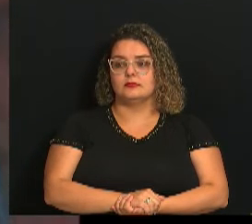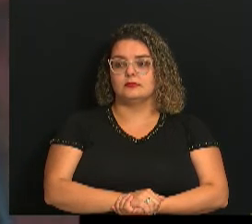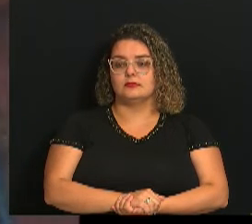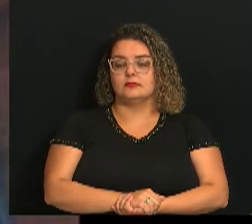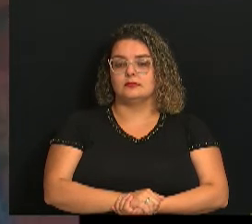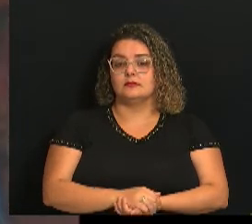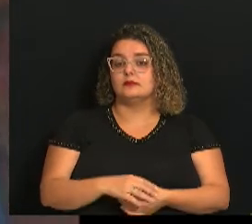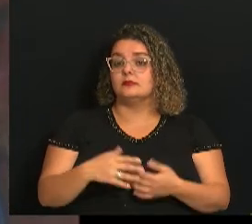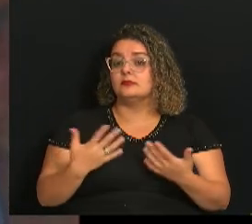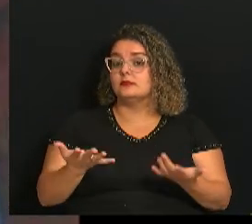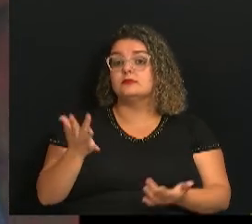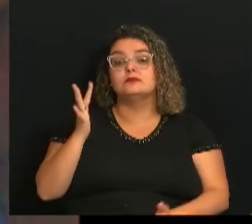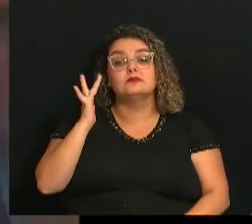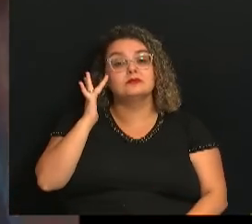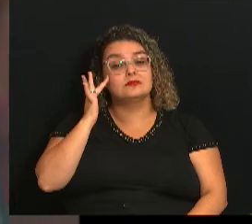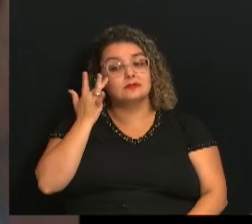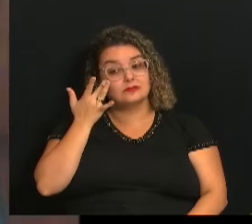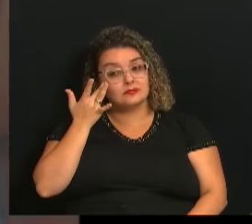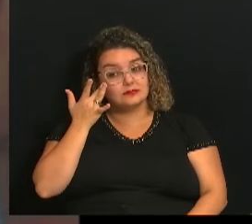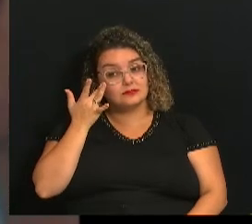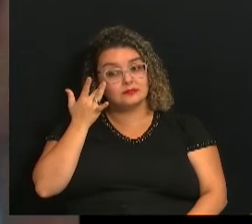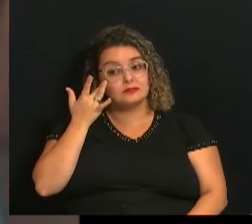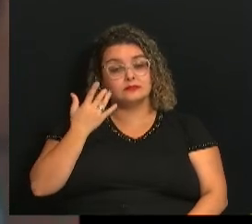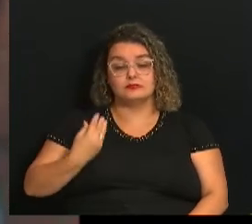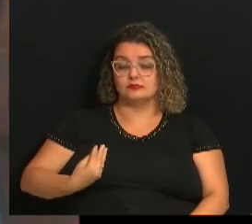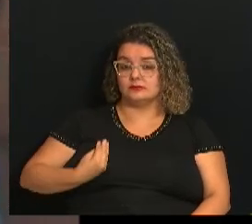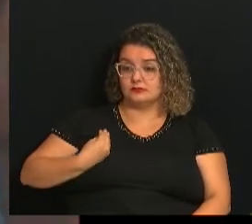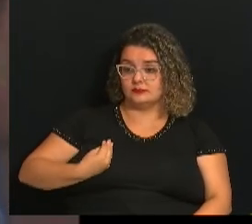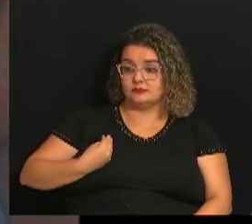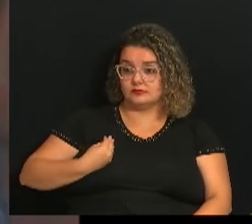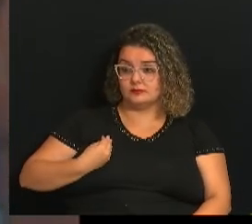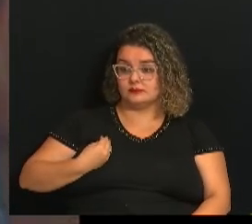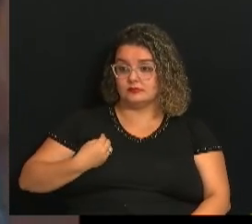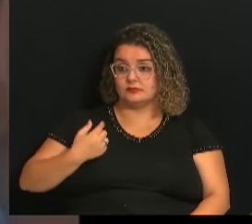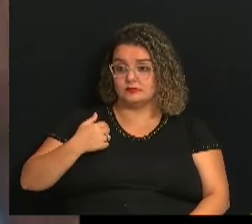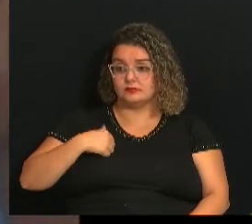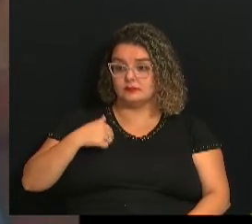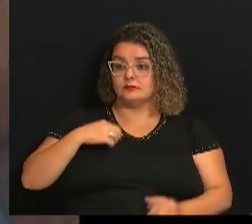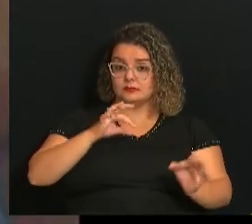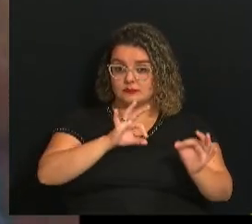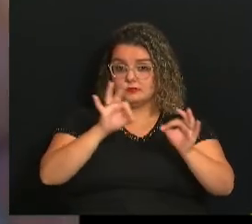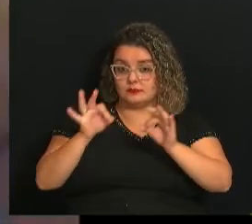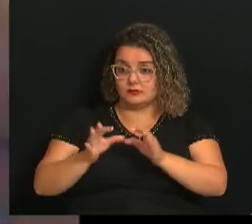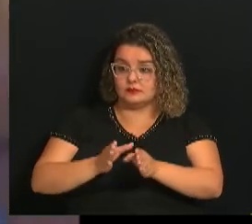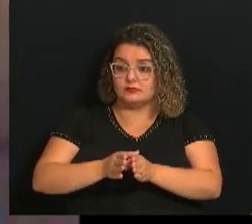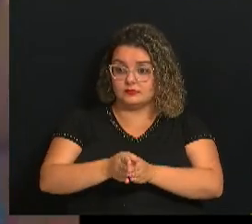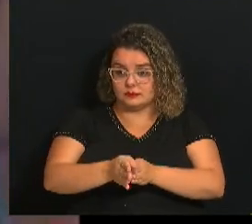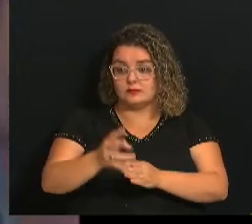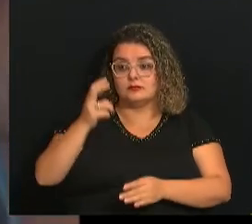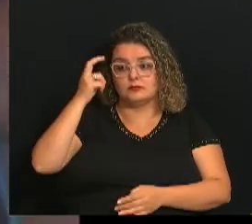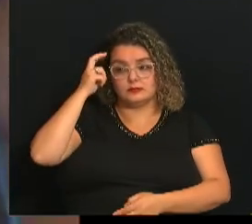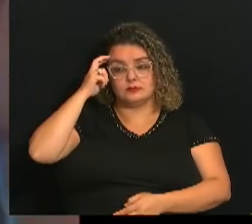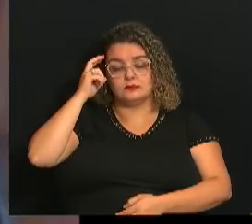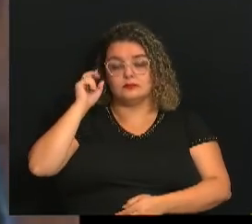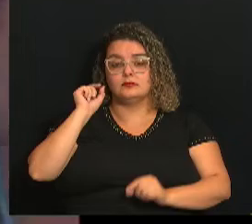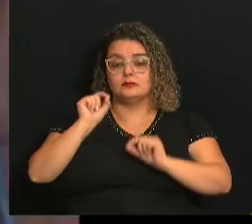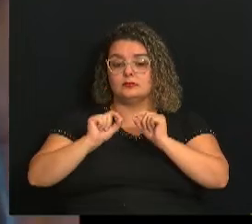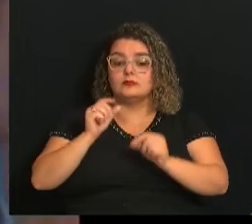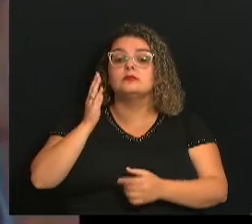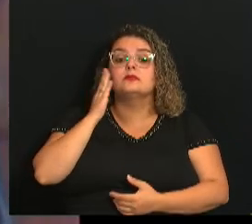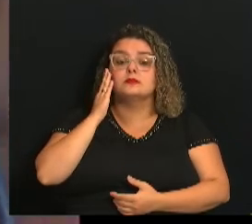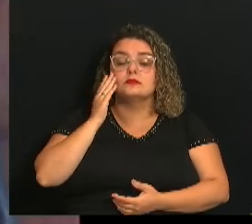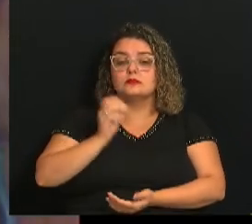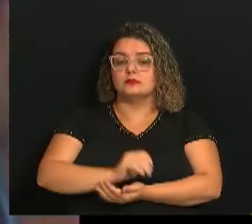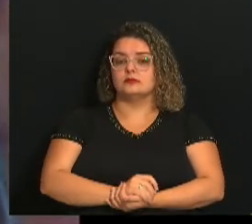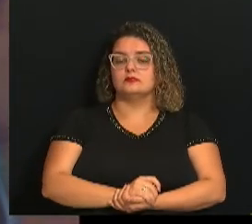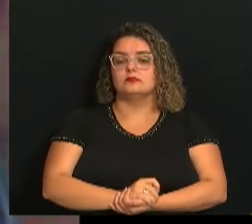eu acho que assim, a gente viveu, vou falar a partir do que eu tenho acompanhado do Conselho de Cultura, tá? A gente viveu